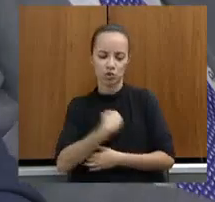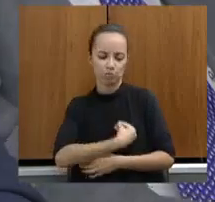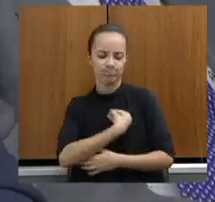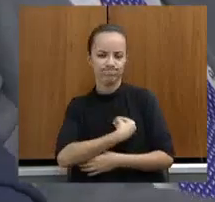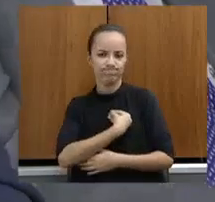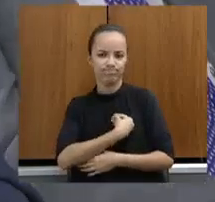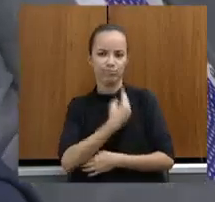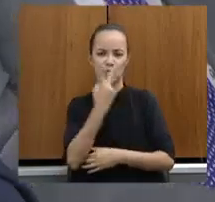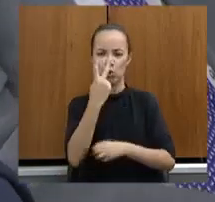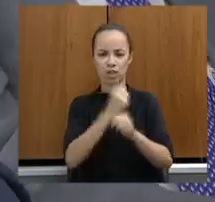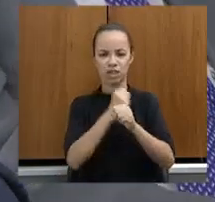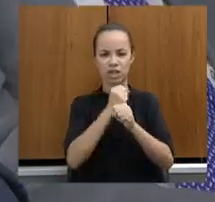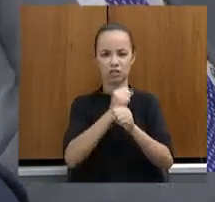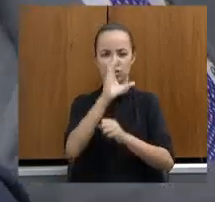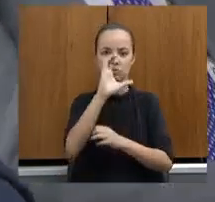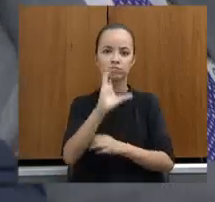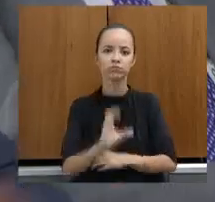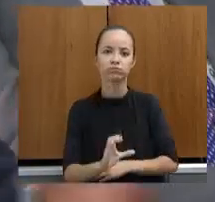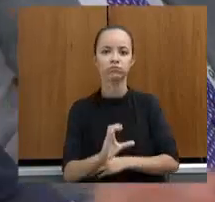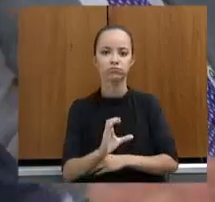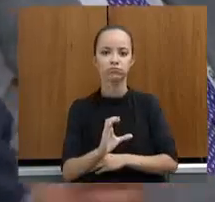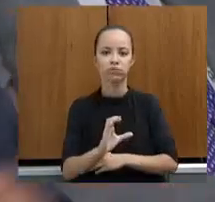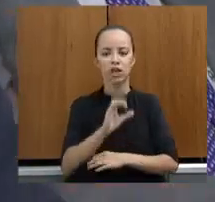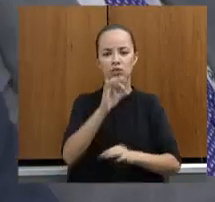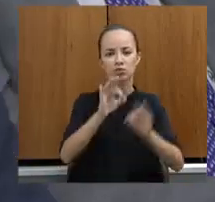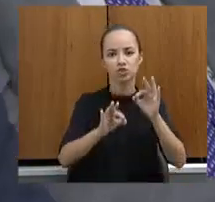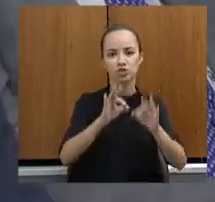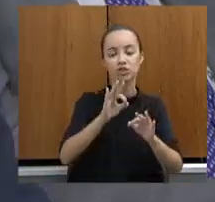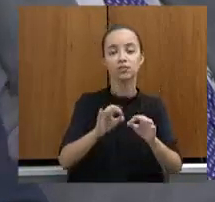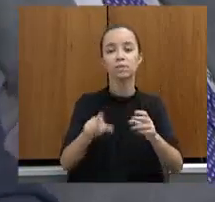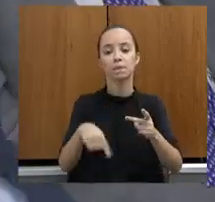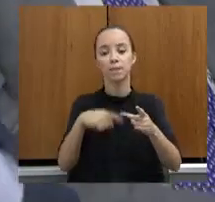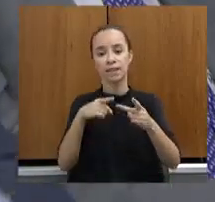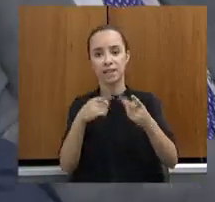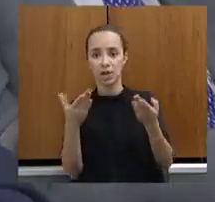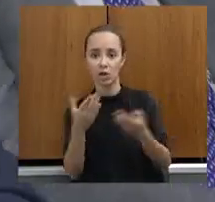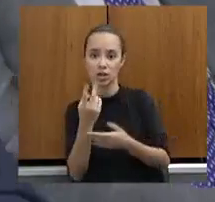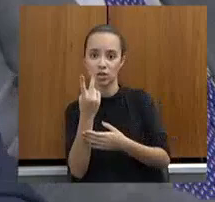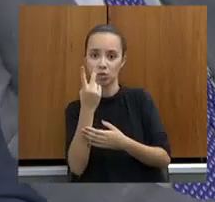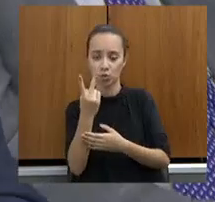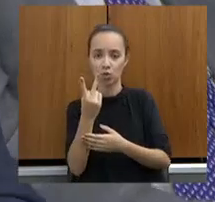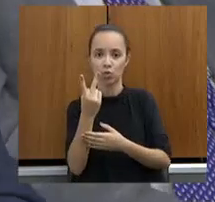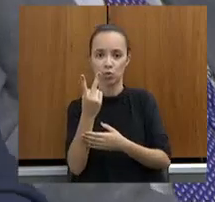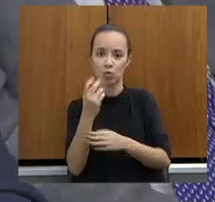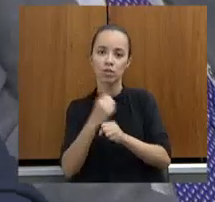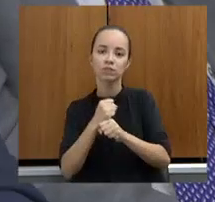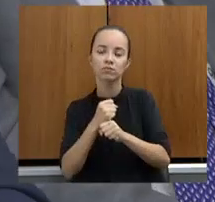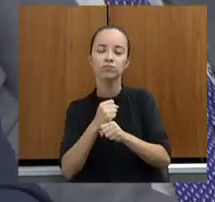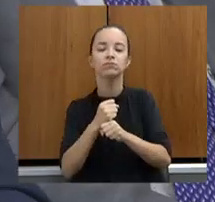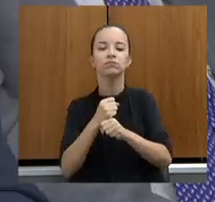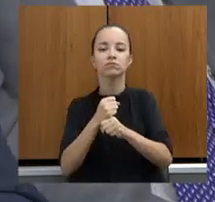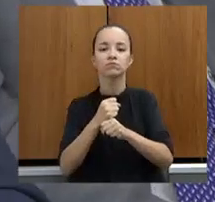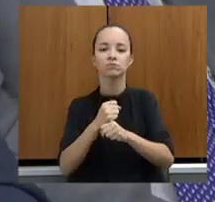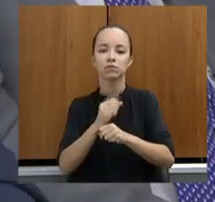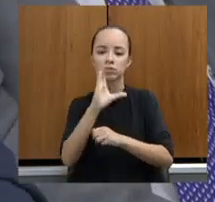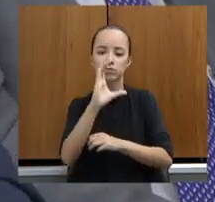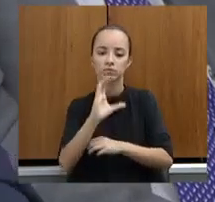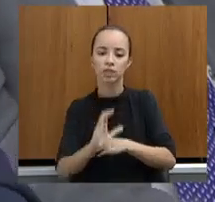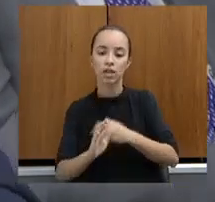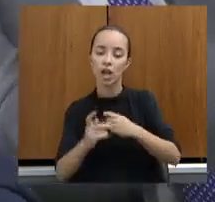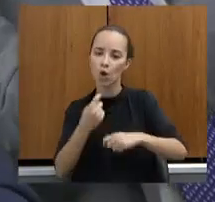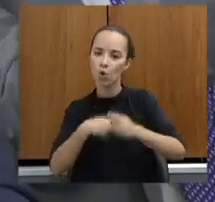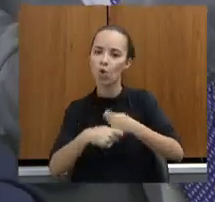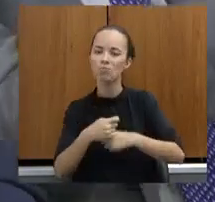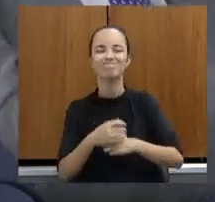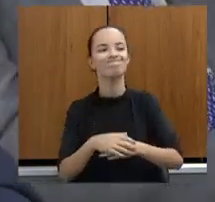dois anos na comissão de construção e justiça agora nesses dois últimos da secretaria de desenvolvimento econômico para dizer que valeu